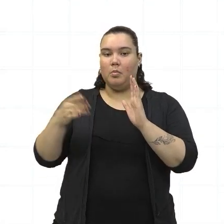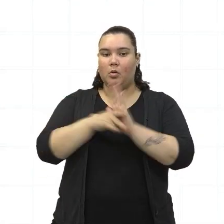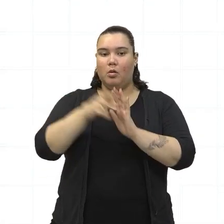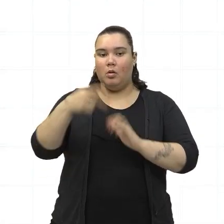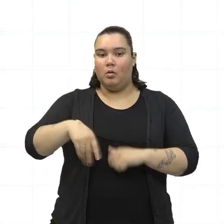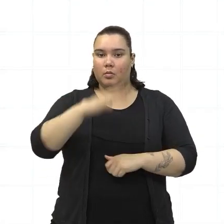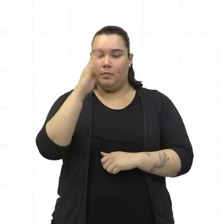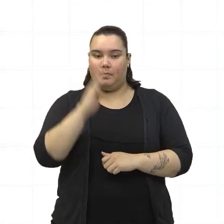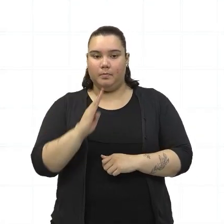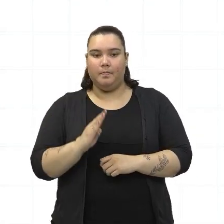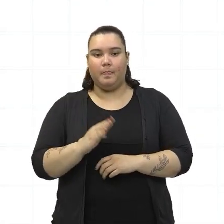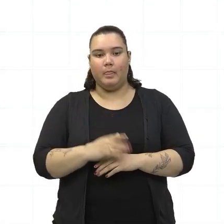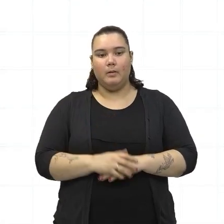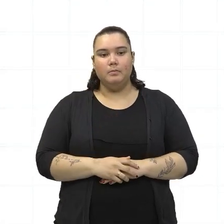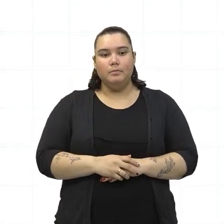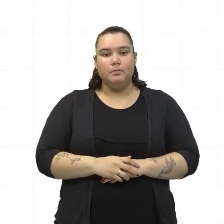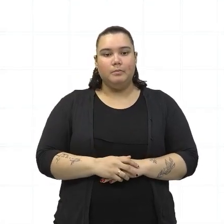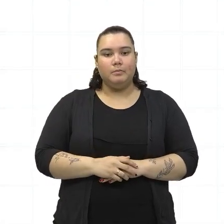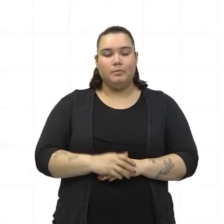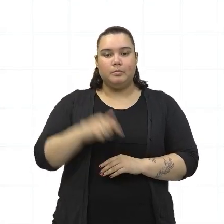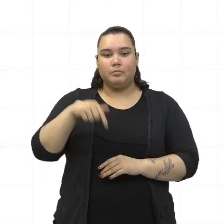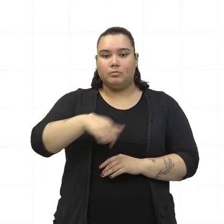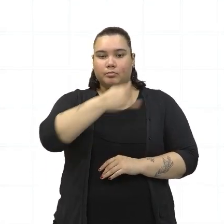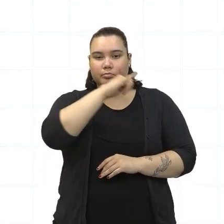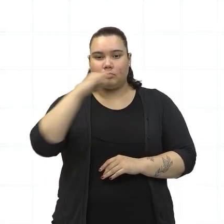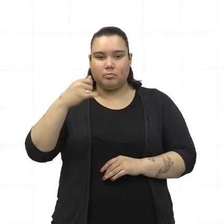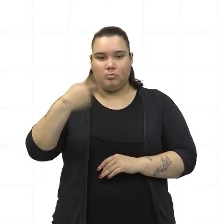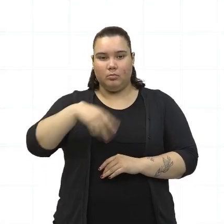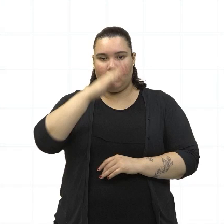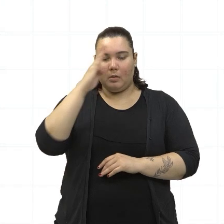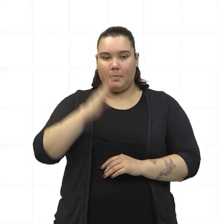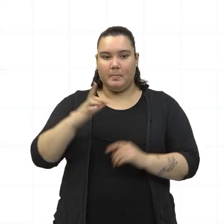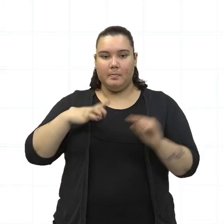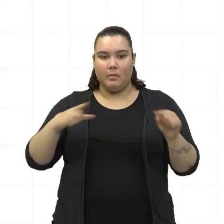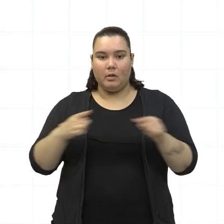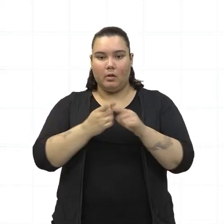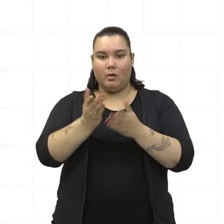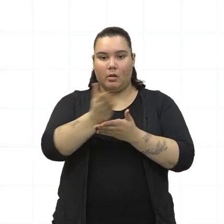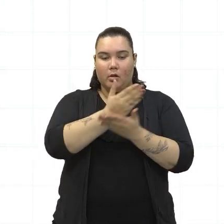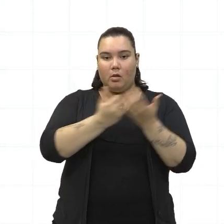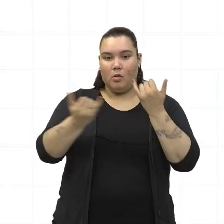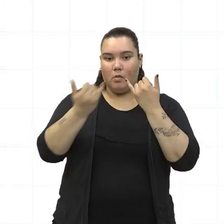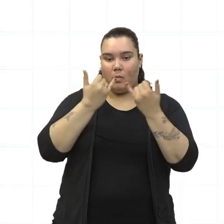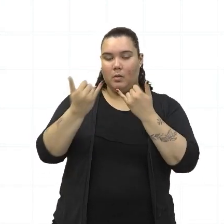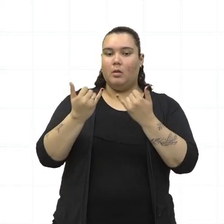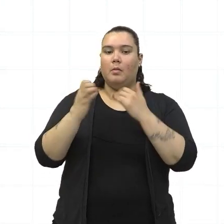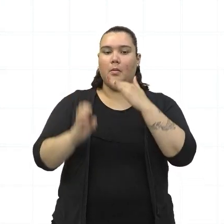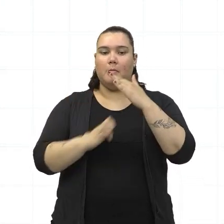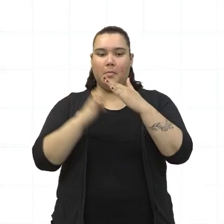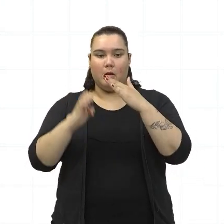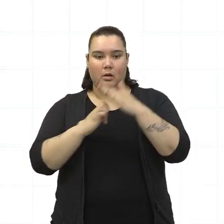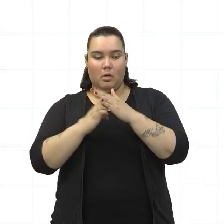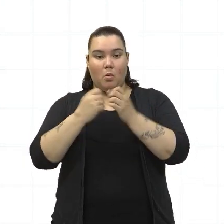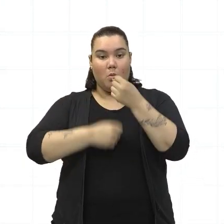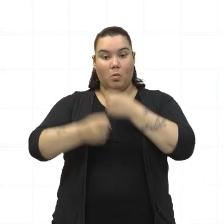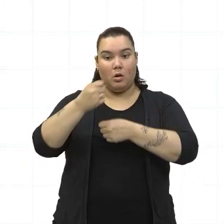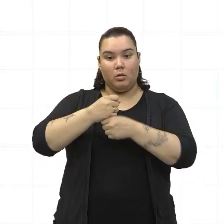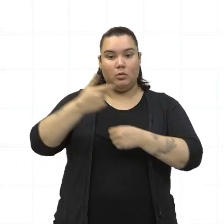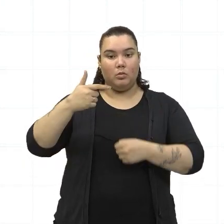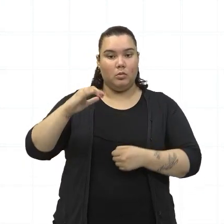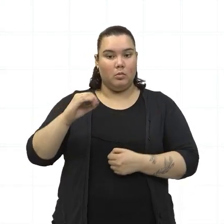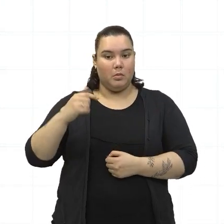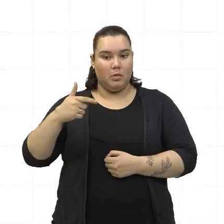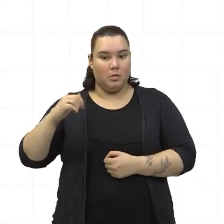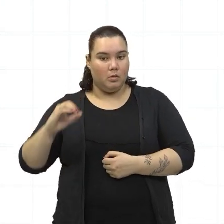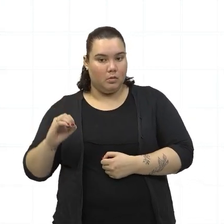elétrica do Brasil. A matriz energética do Brasil, de acordo com os dados de 2020, né, lembrando que esses dados aí já